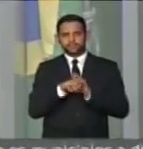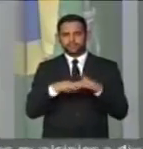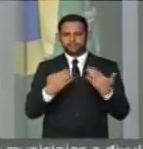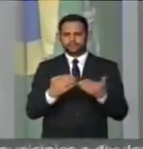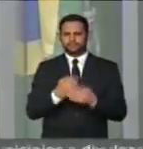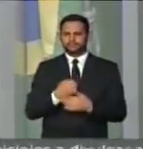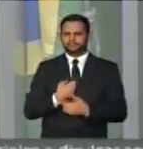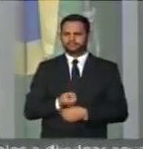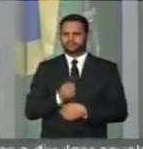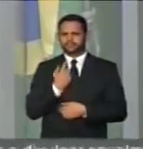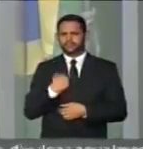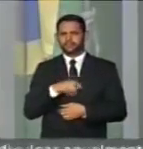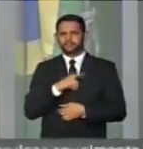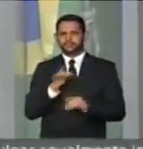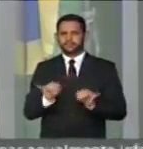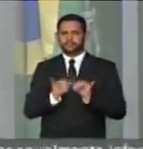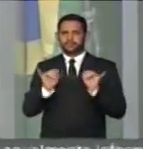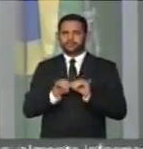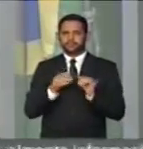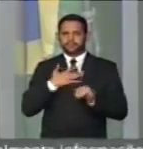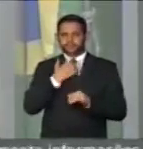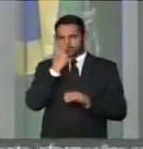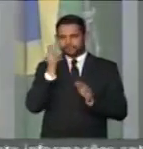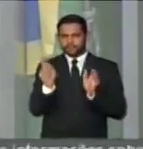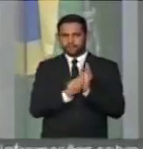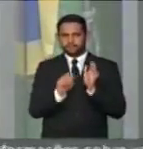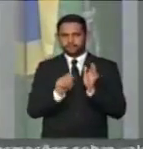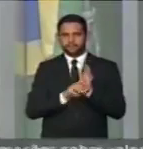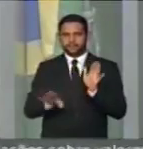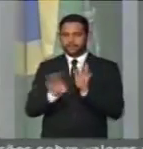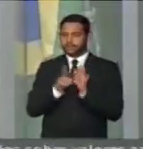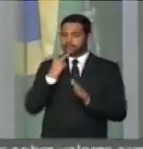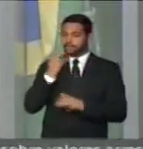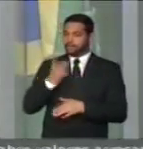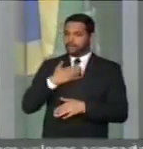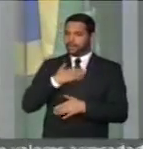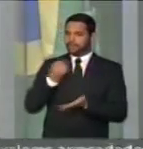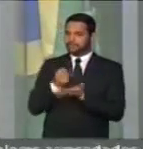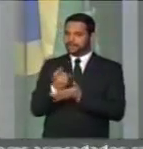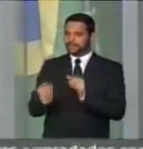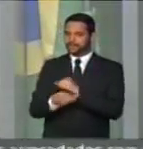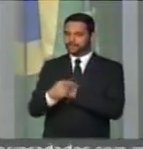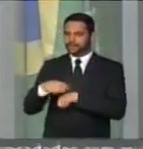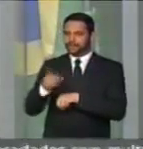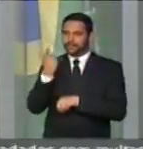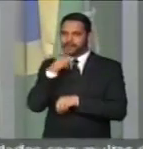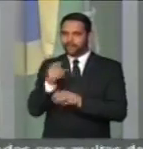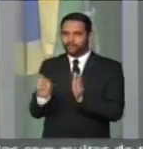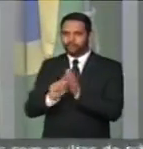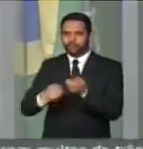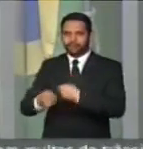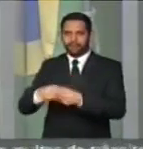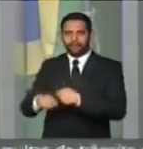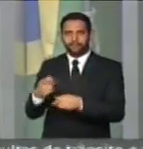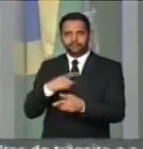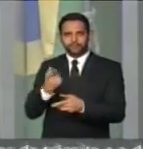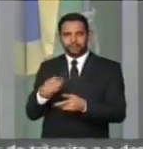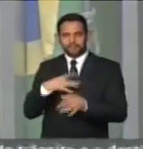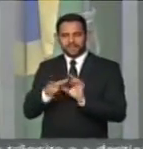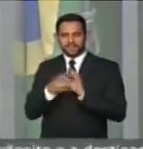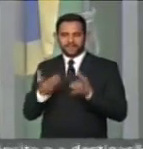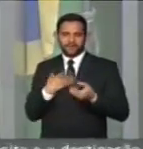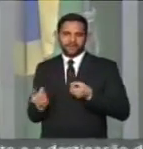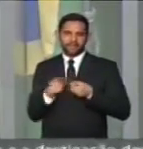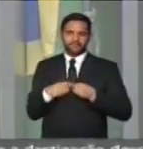Ora, nós vamos ser ingênuos de achar que o traficante vai chegar e dizer: olha, eu mandei dinheiro que eu ganhei com o tráfico de droga, me deixe